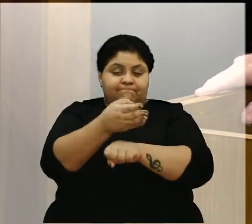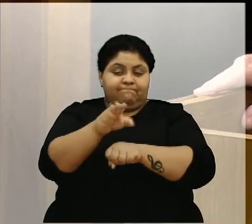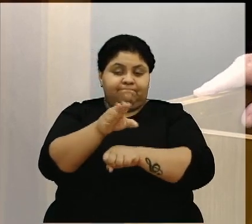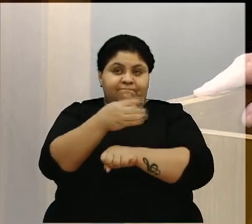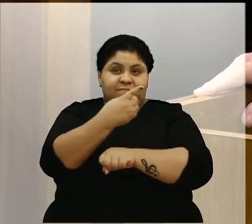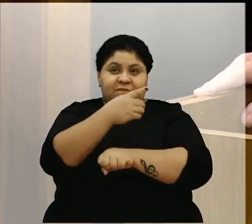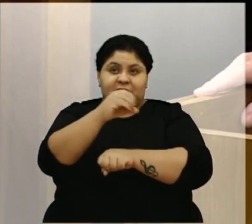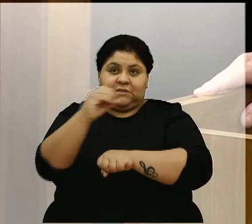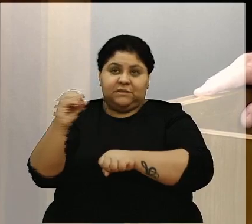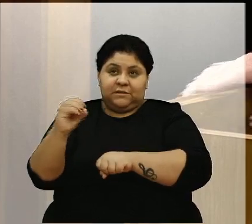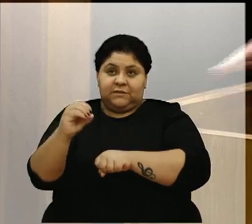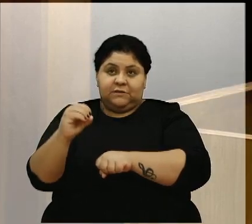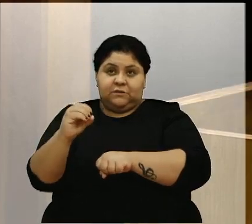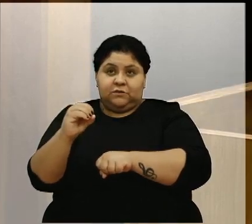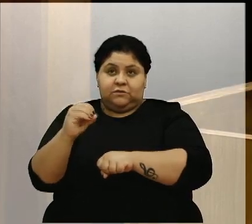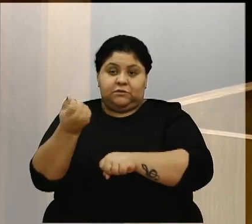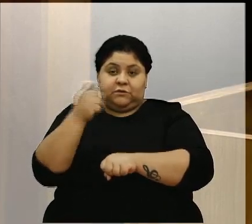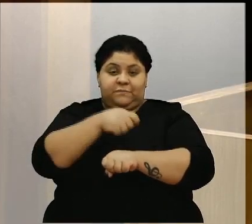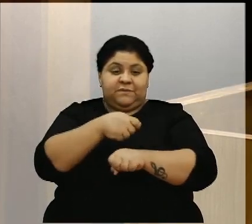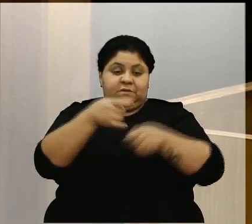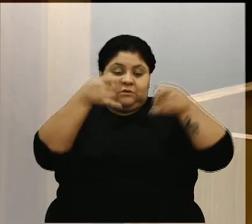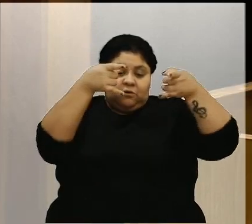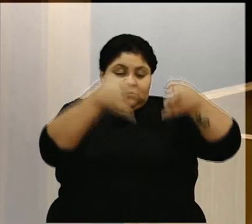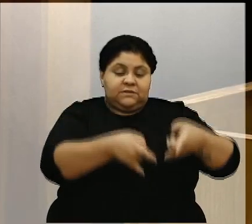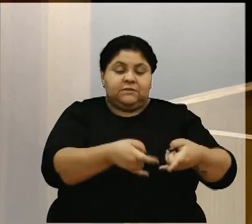em busca de leitos e era